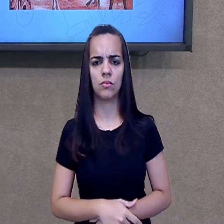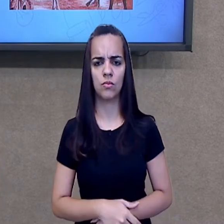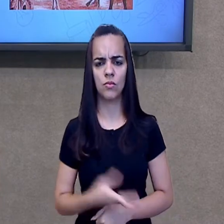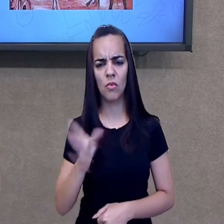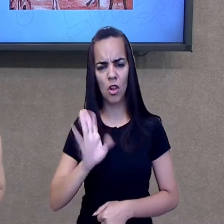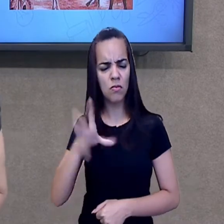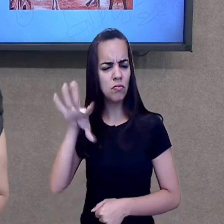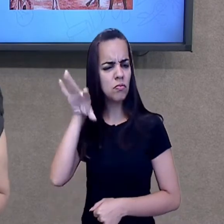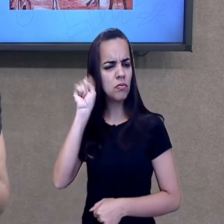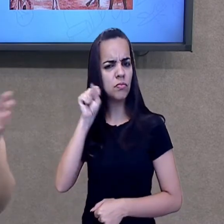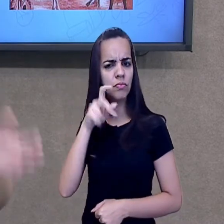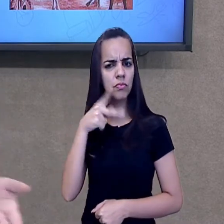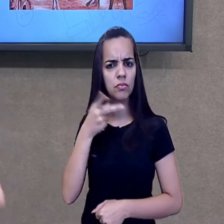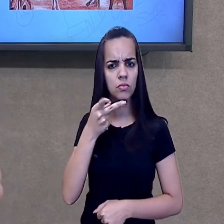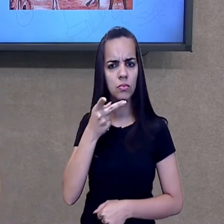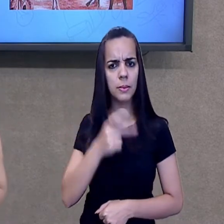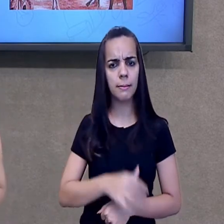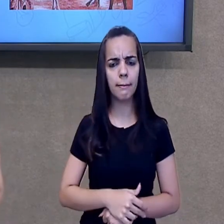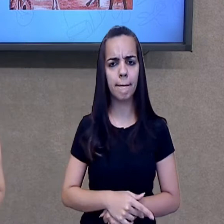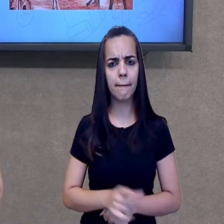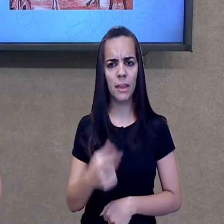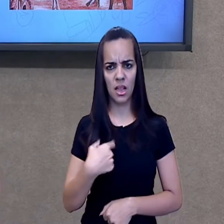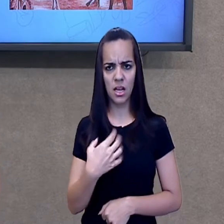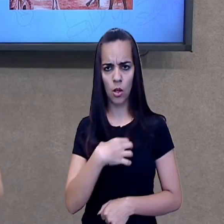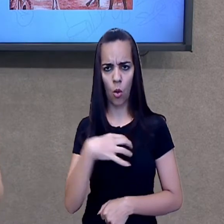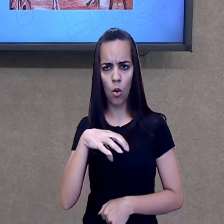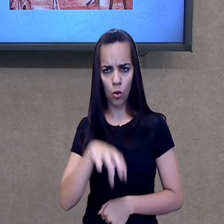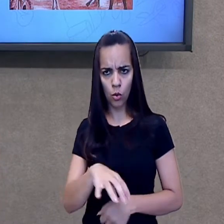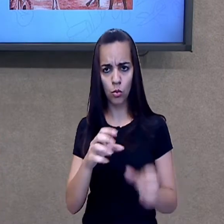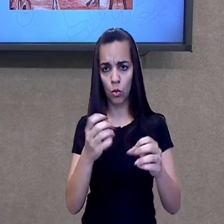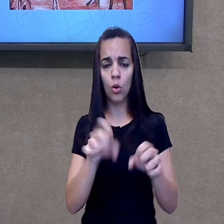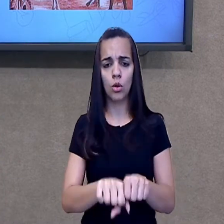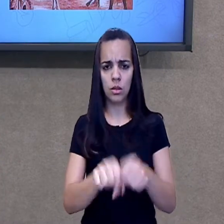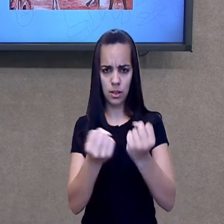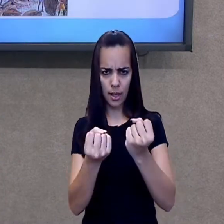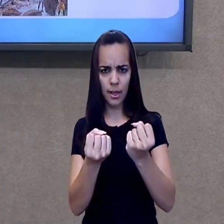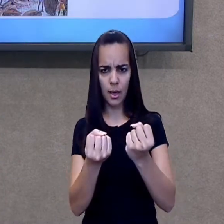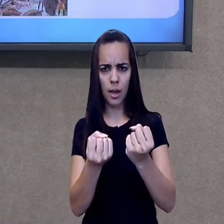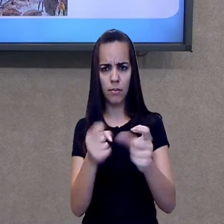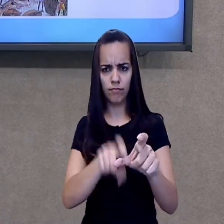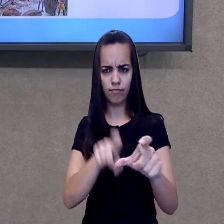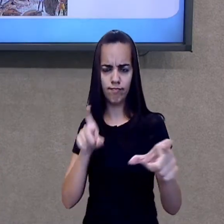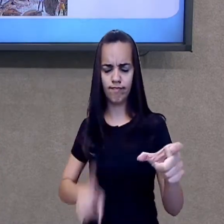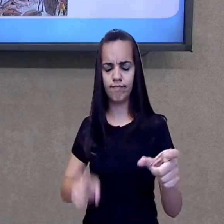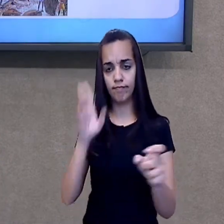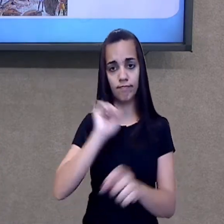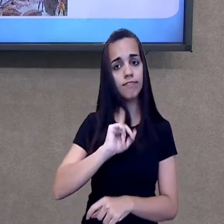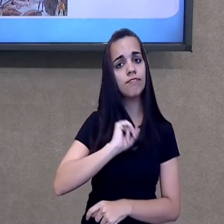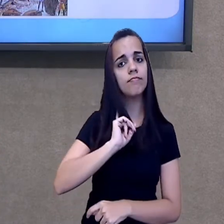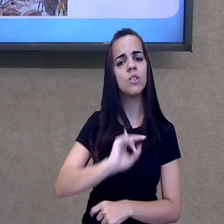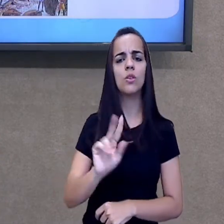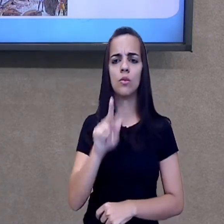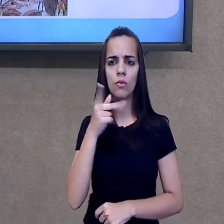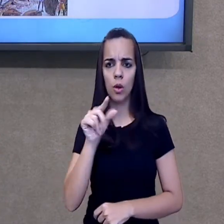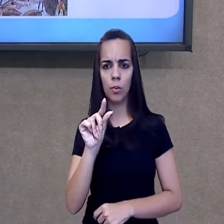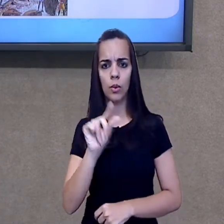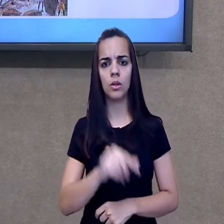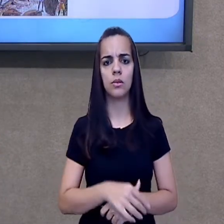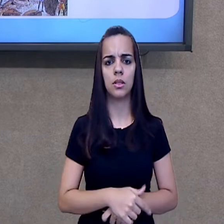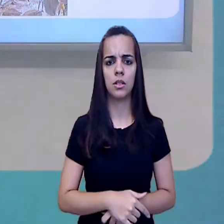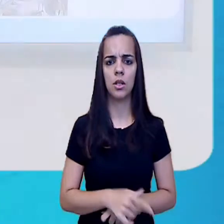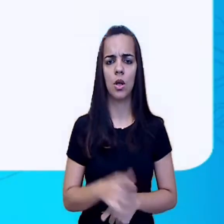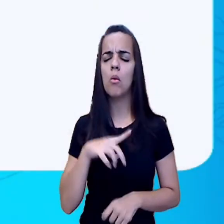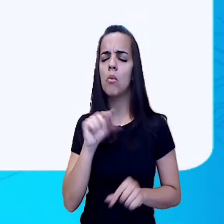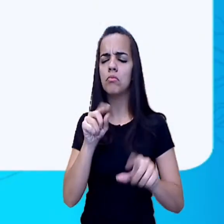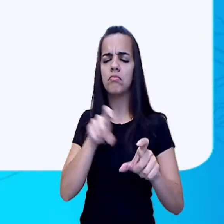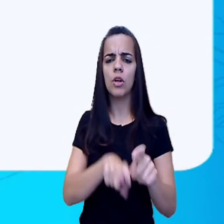Você já ouviu falar de Inconfidência Mineira? Vamos entender um pouquinho este processo. O que foi a